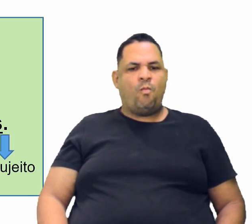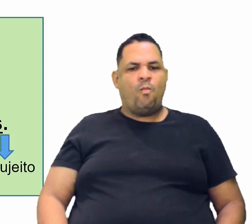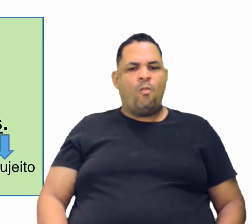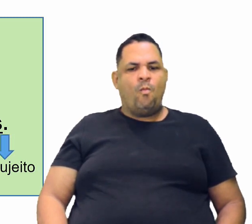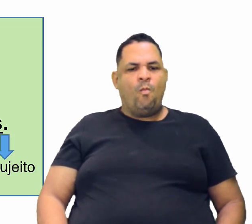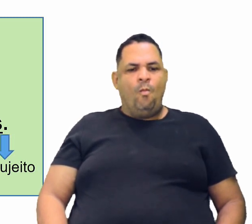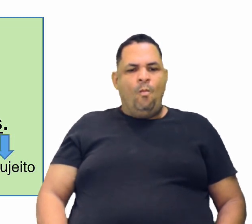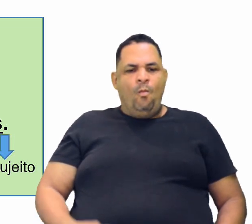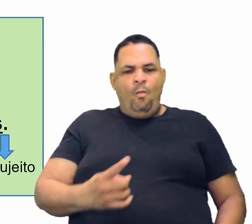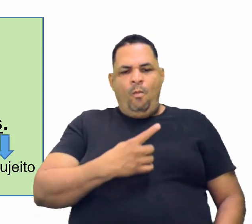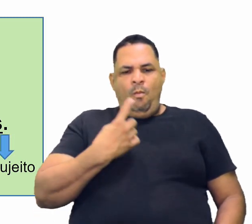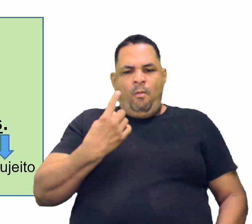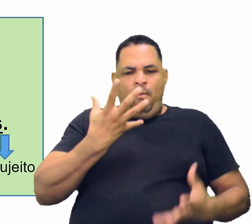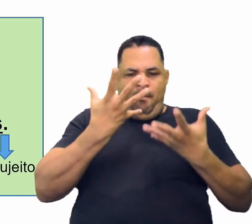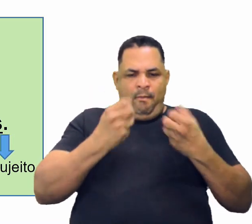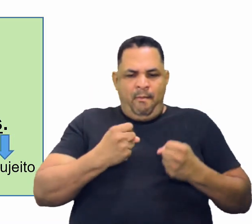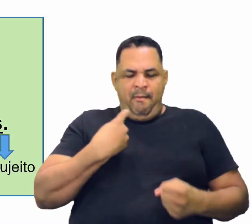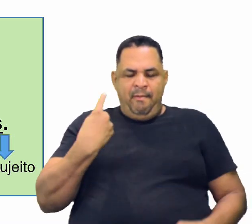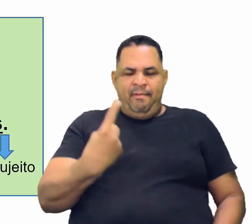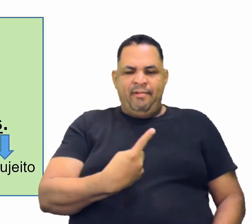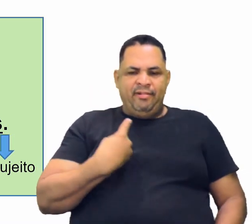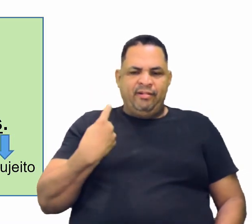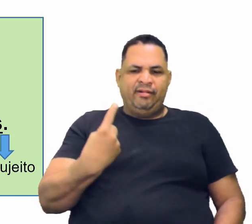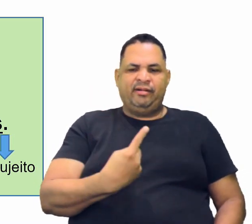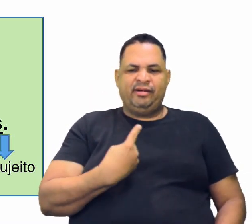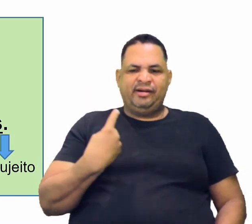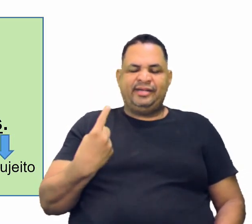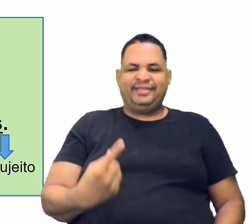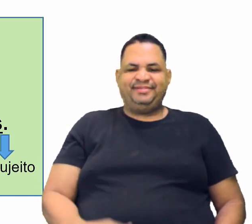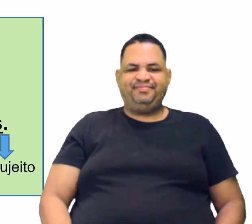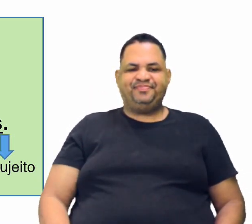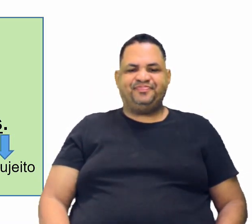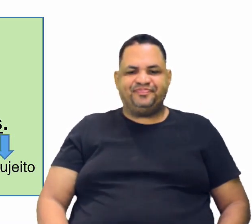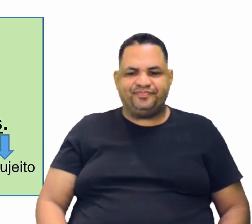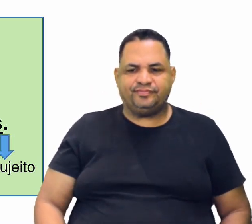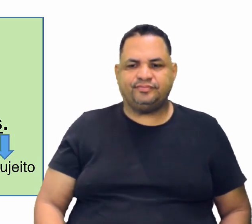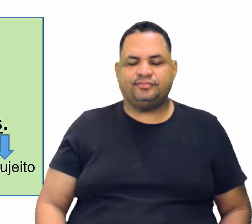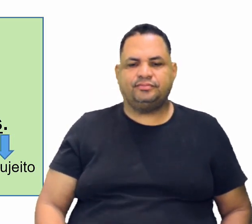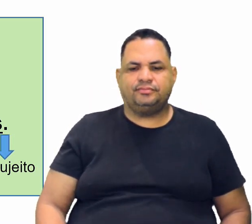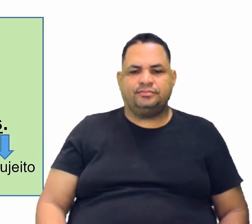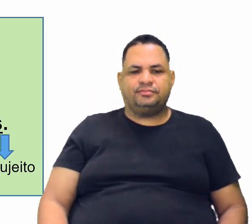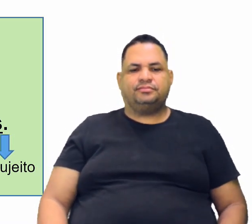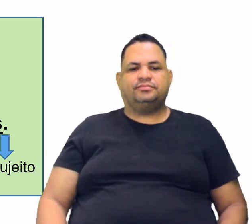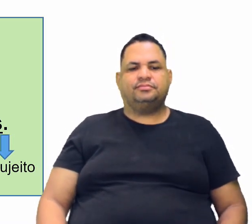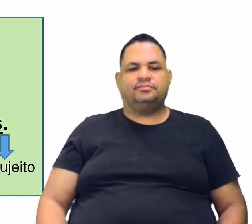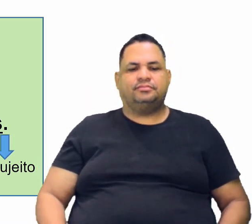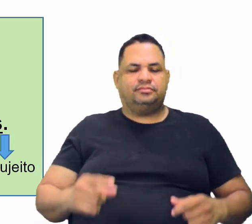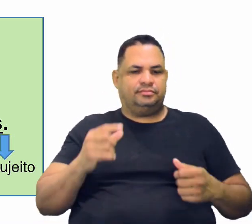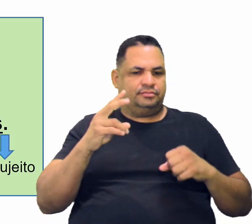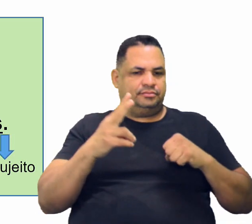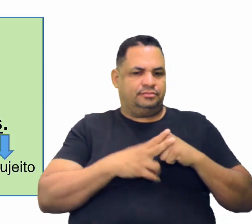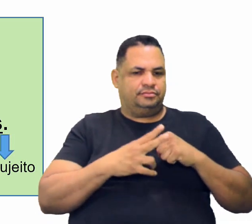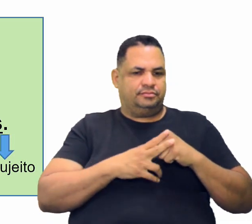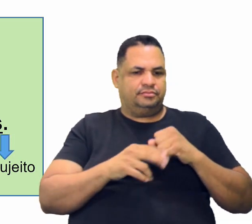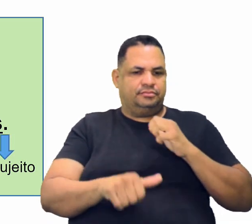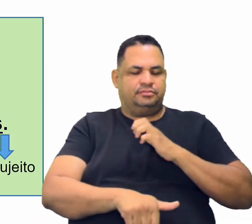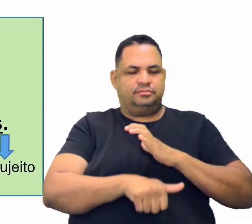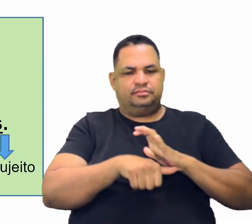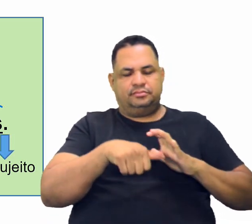conformados somos nós, ó. Ó, quem são conformados? Nós, olha que é a pessoa. Então, o verbo está na primeira pessoa